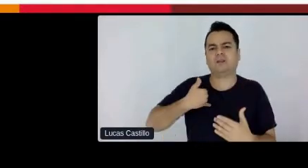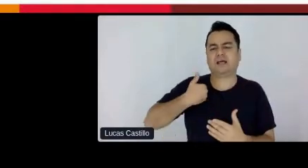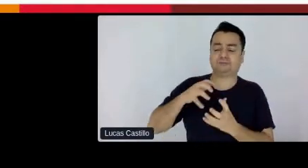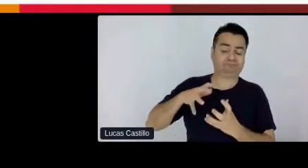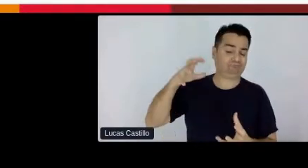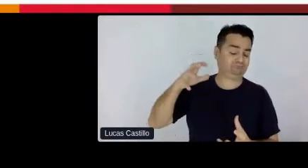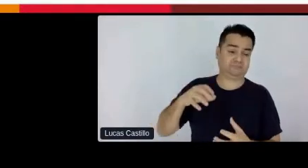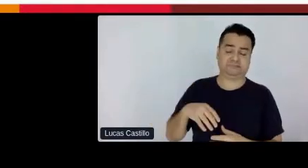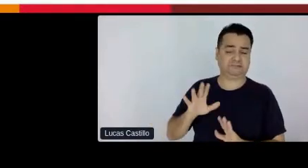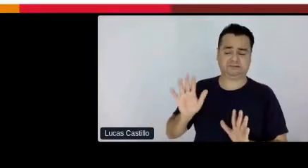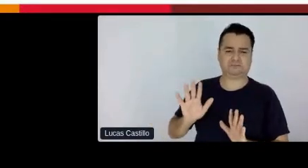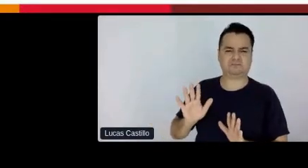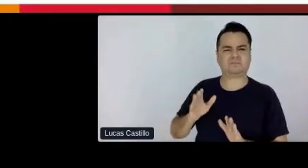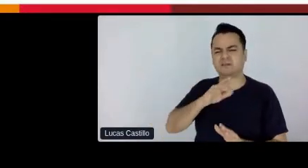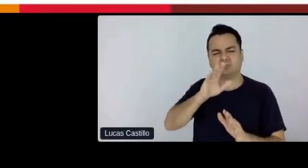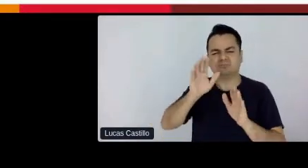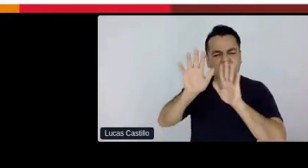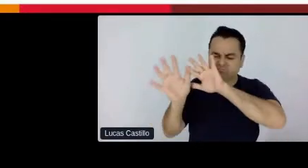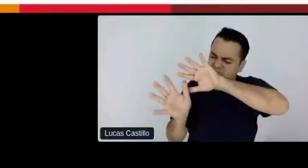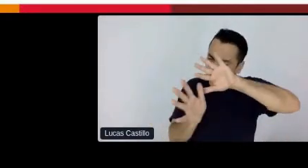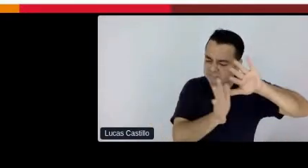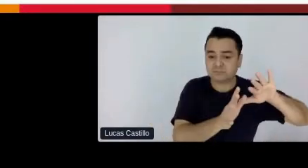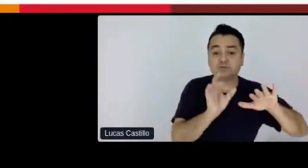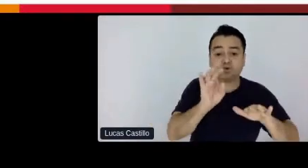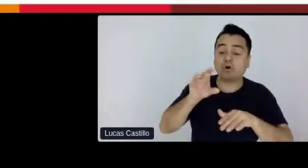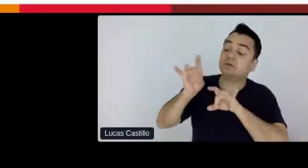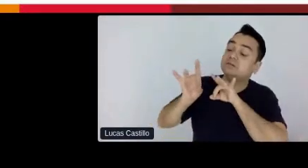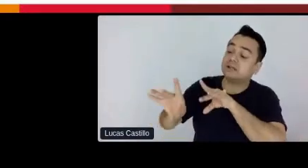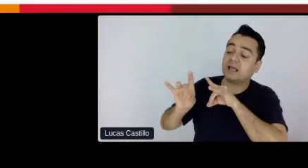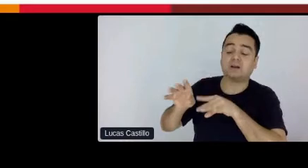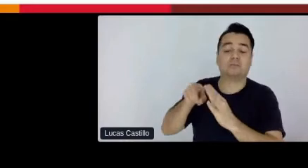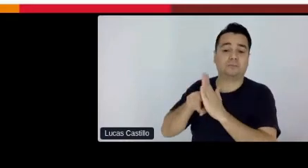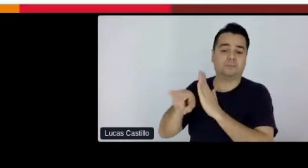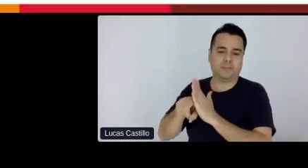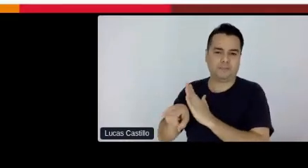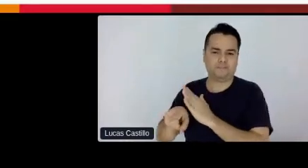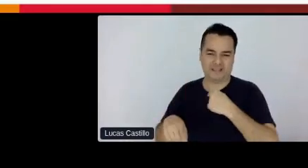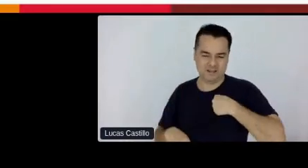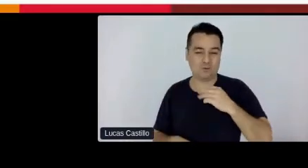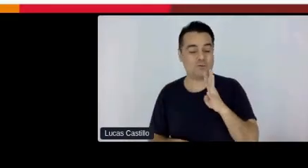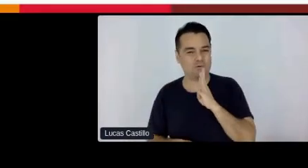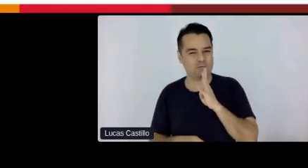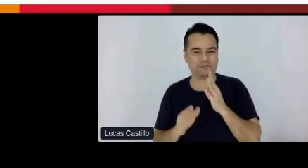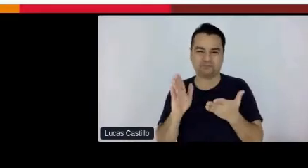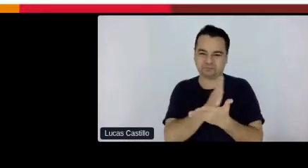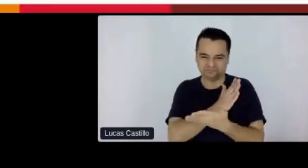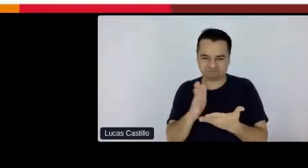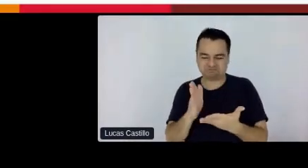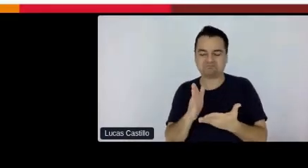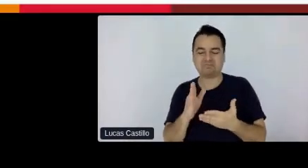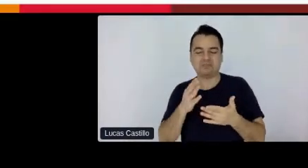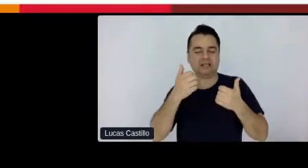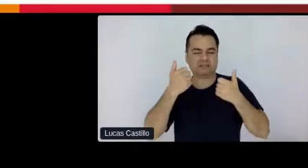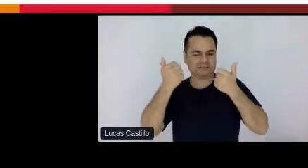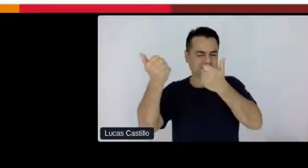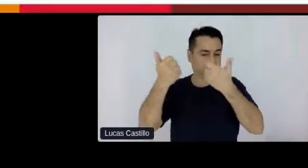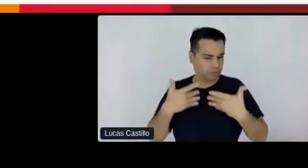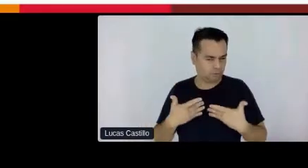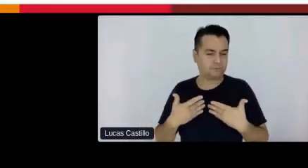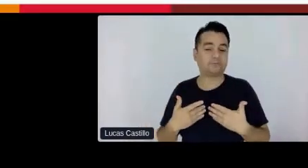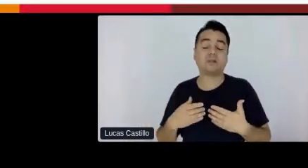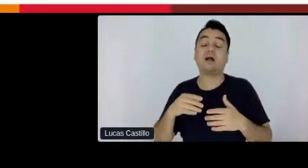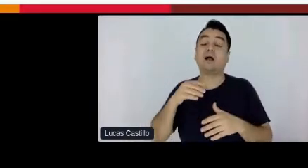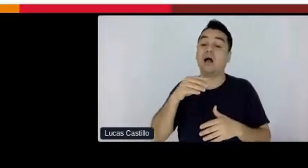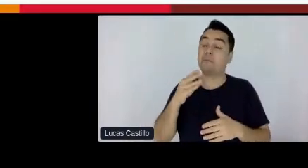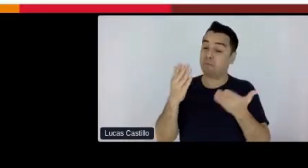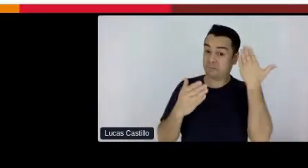imparcial. Eu conheço pessoas que, né, pessoas que comentaram sobre o processo seletivo, onde ela desclassificou